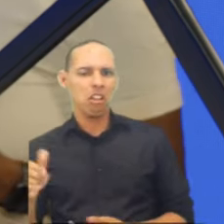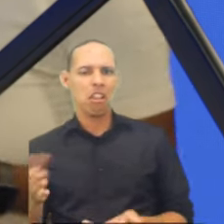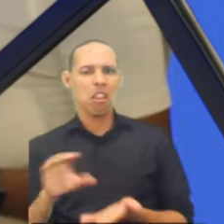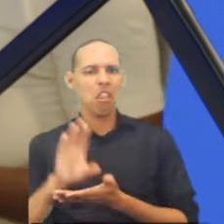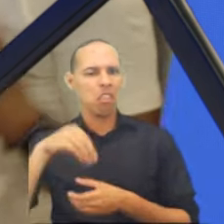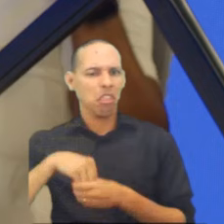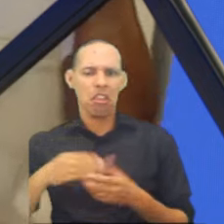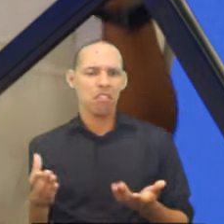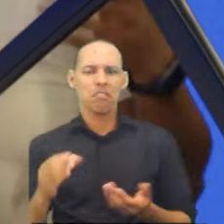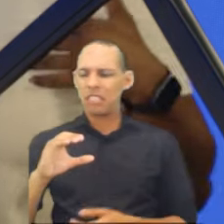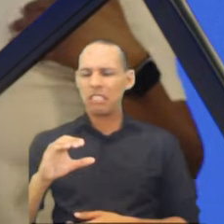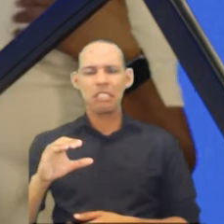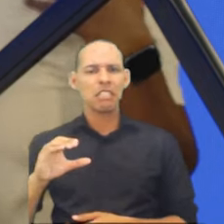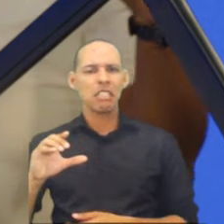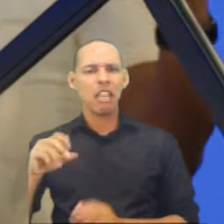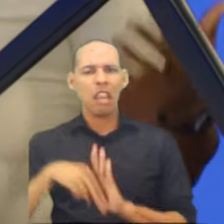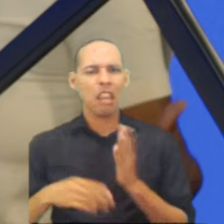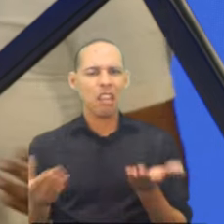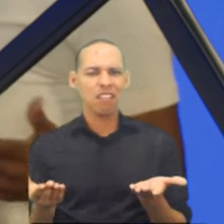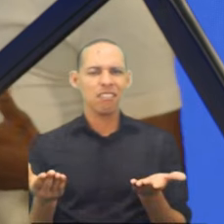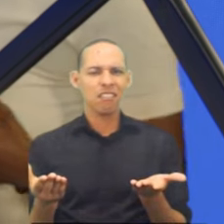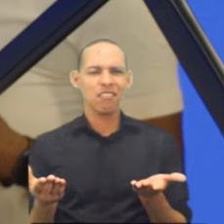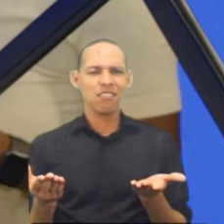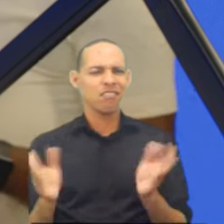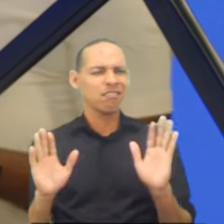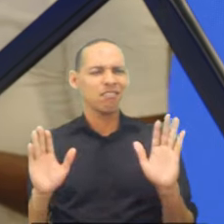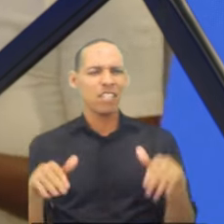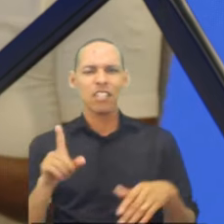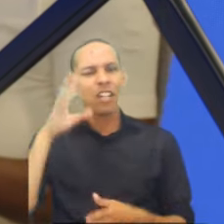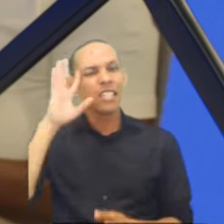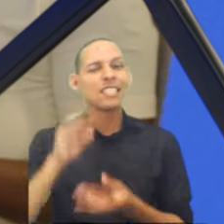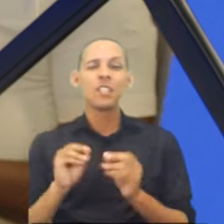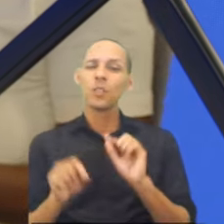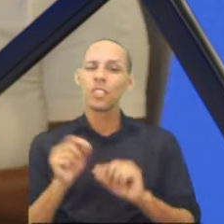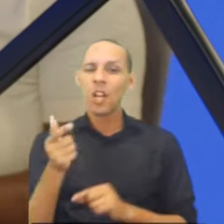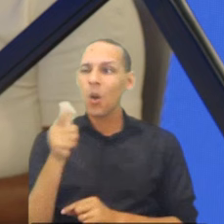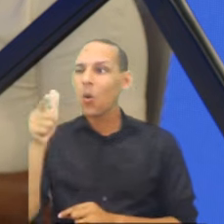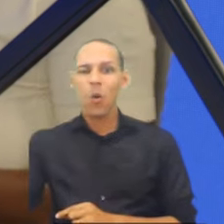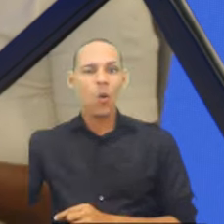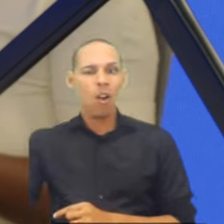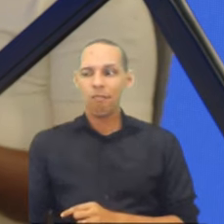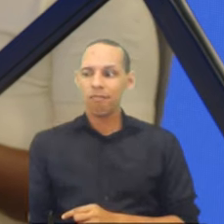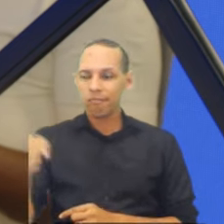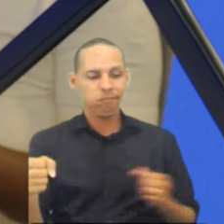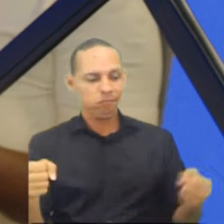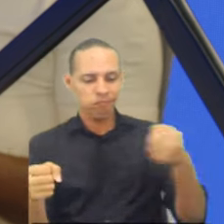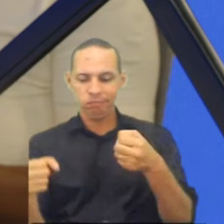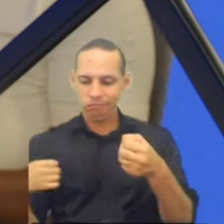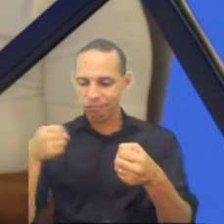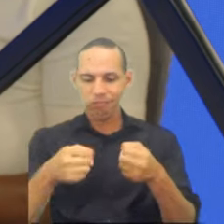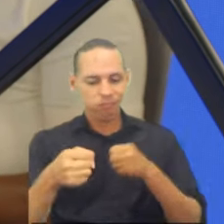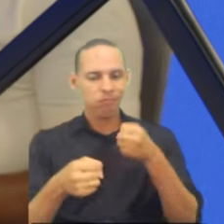a Elisângela em conselho sendo sefo se Level A gente entendeu a gente precisa trazer as outras